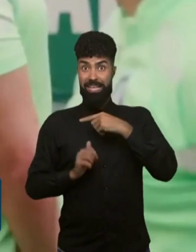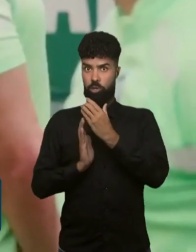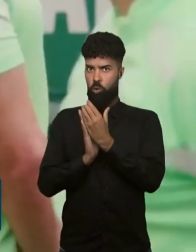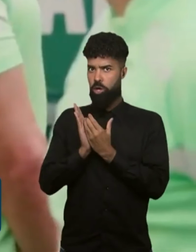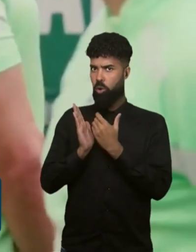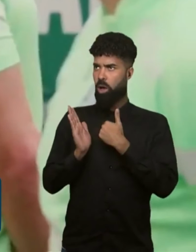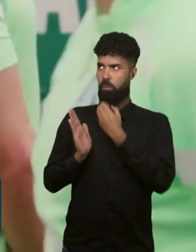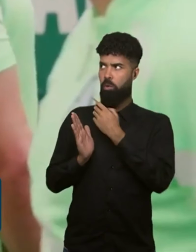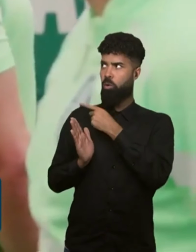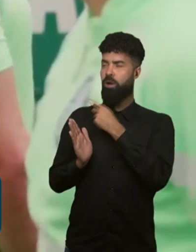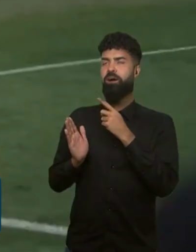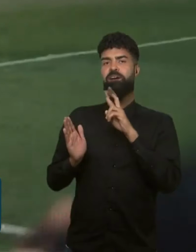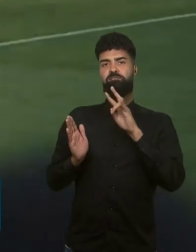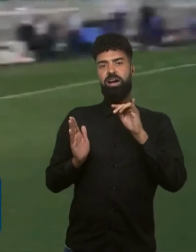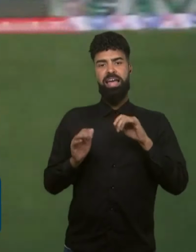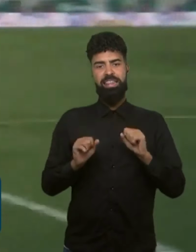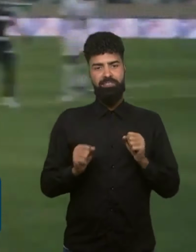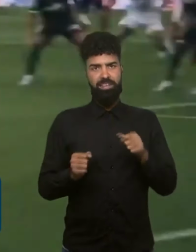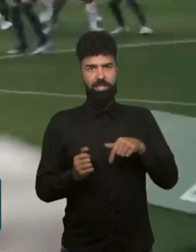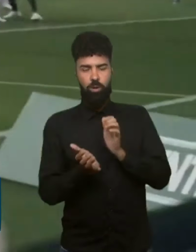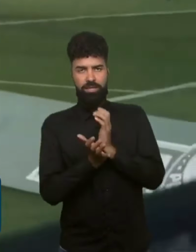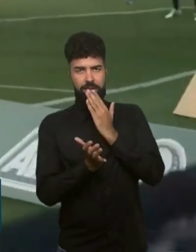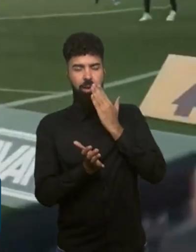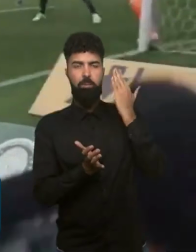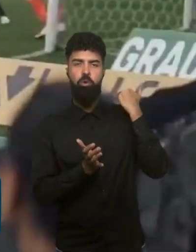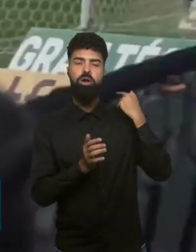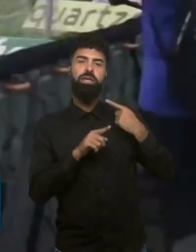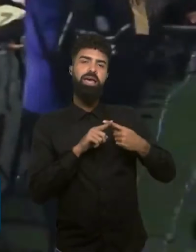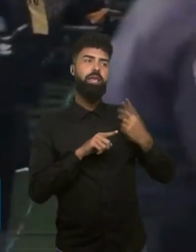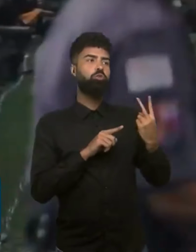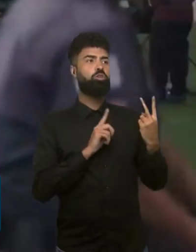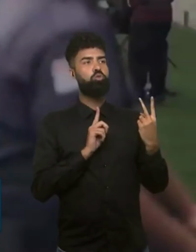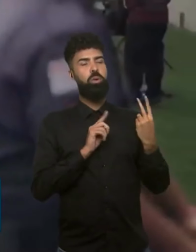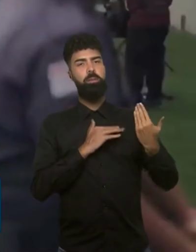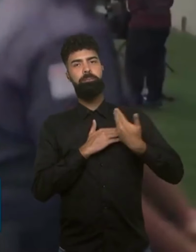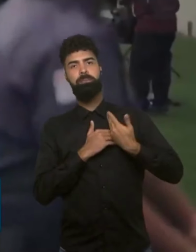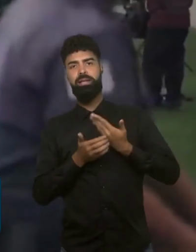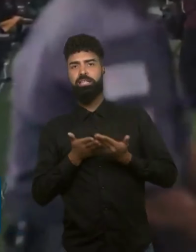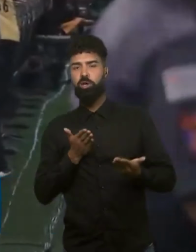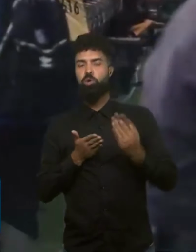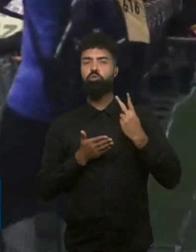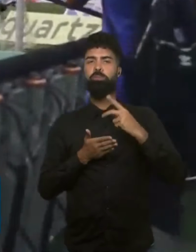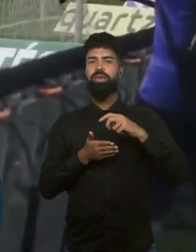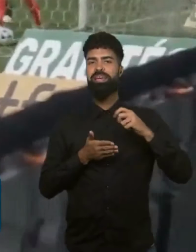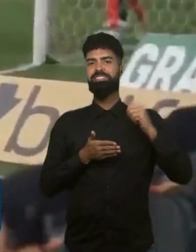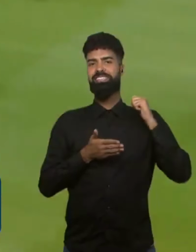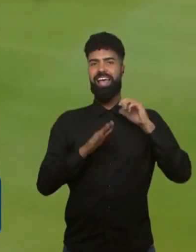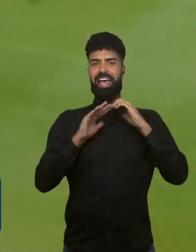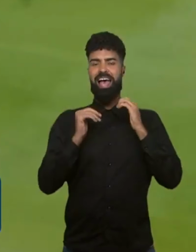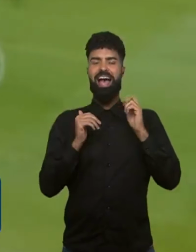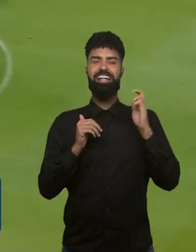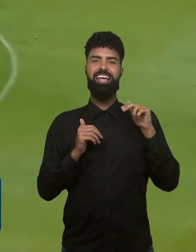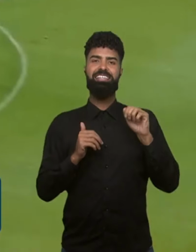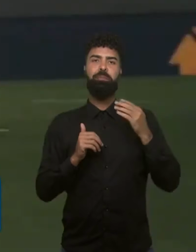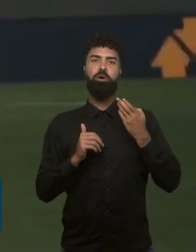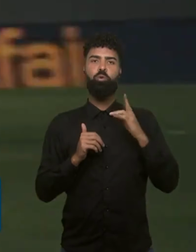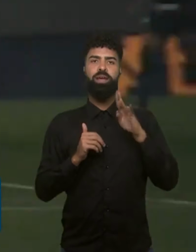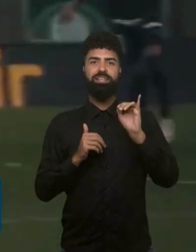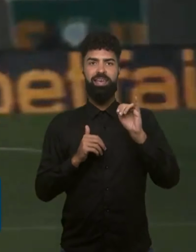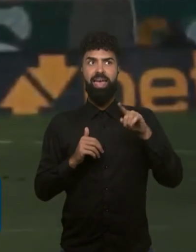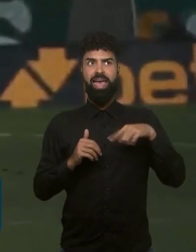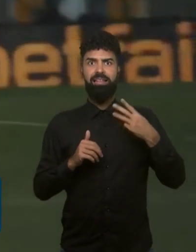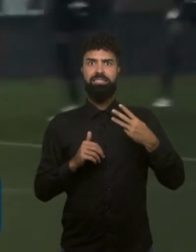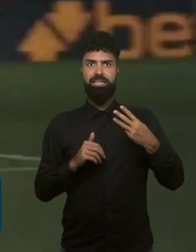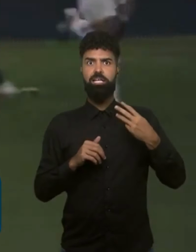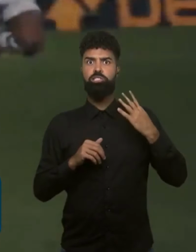para defender o grupo após uma derrota por 2-1 para o Santos na Arena Barueri há 2 meses, a terceira de 4